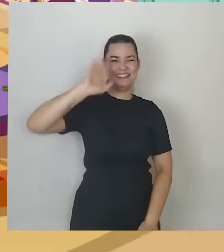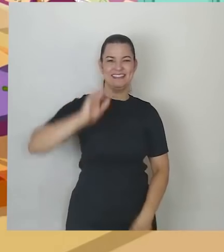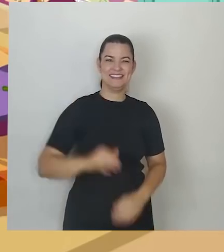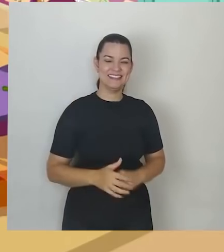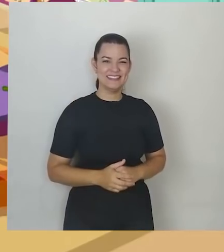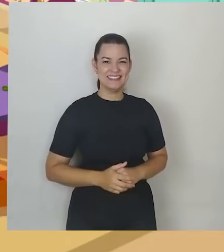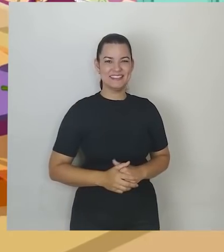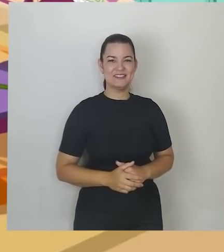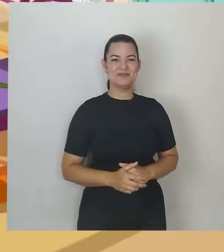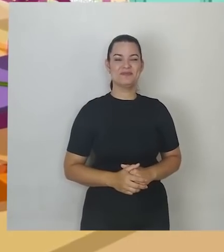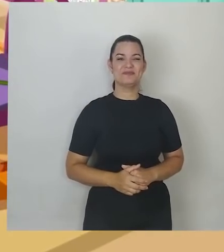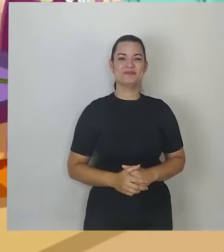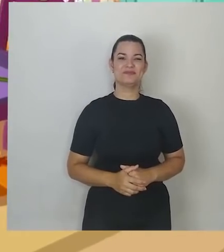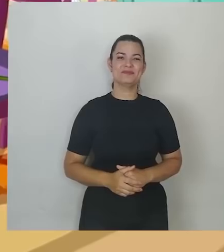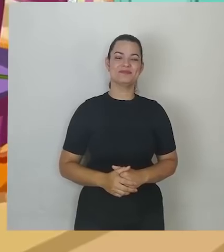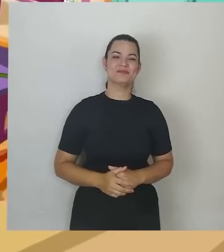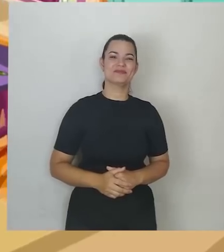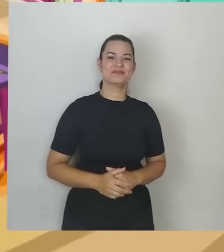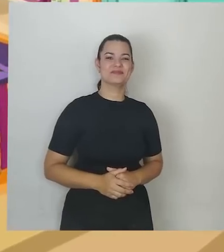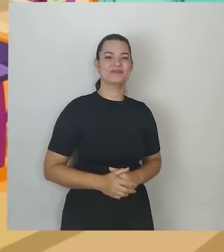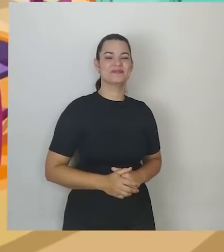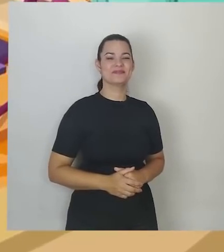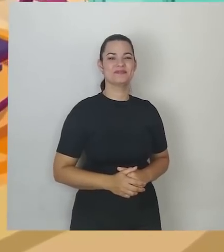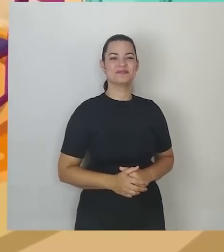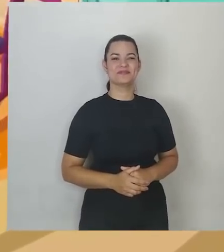Tchau, pessoal!